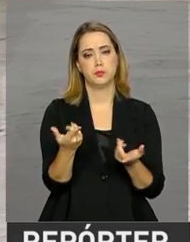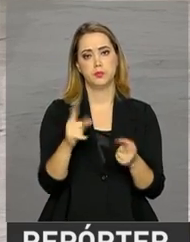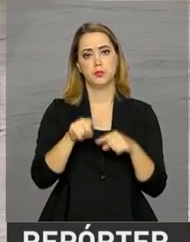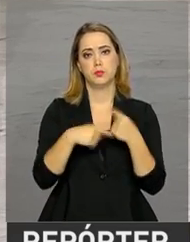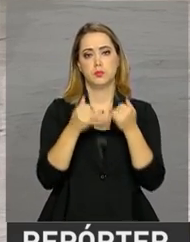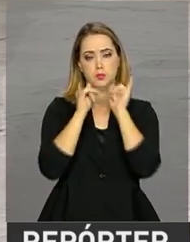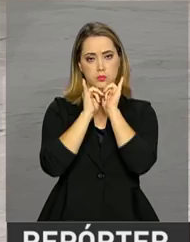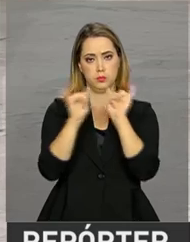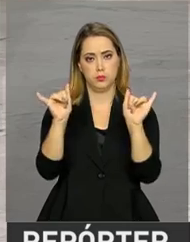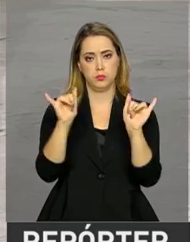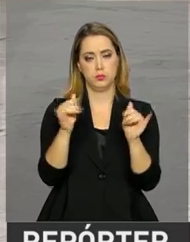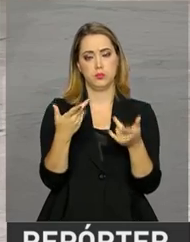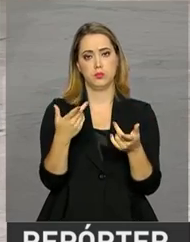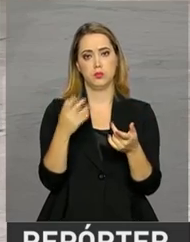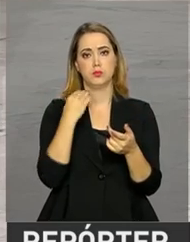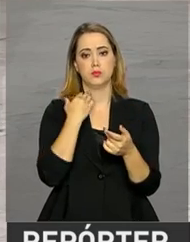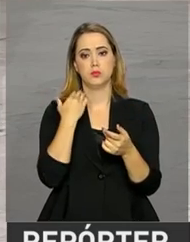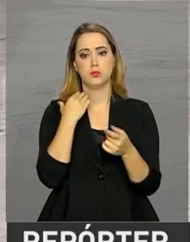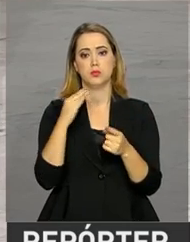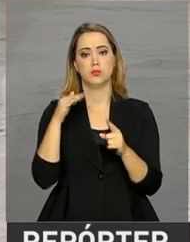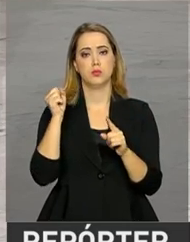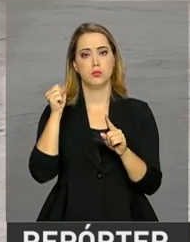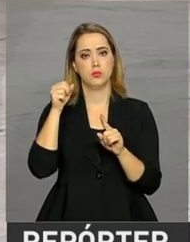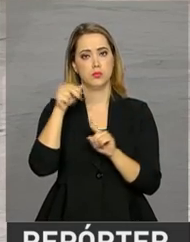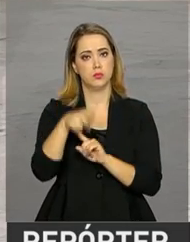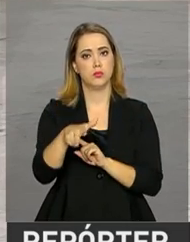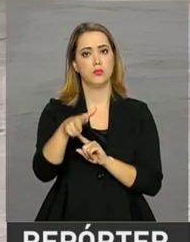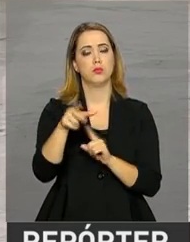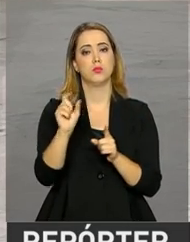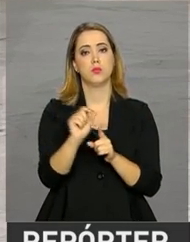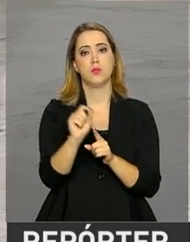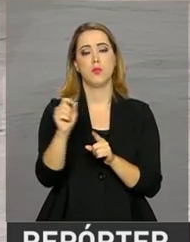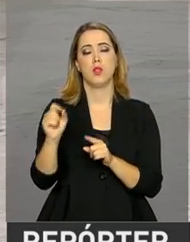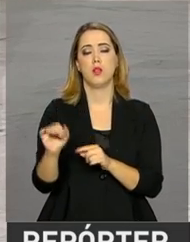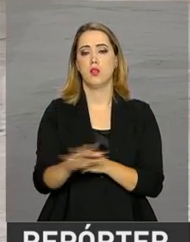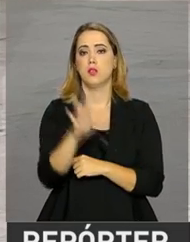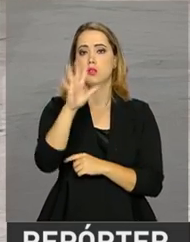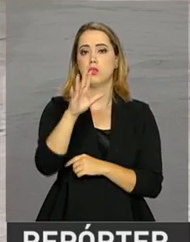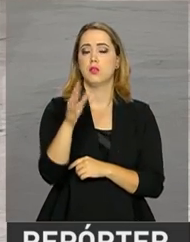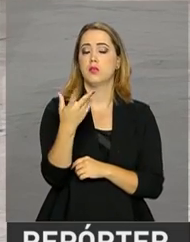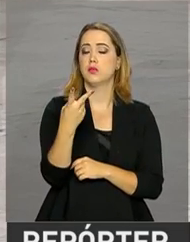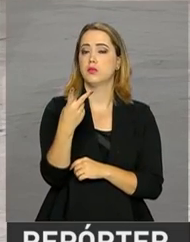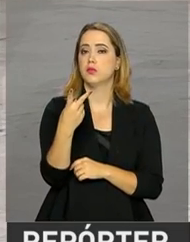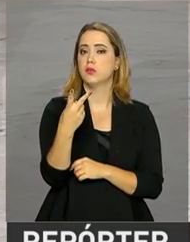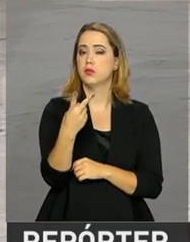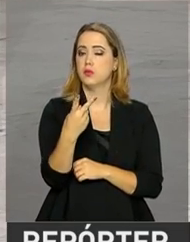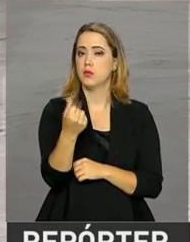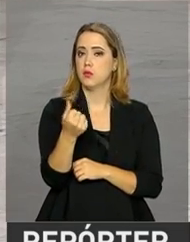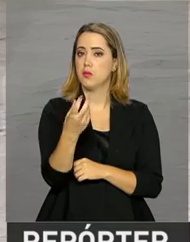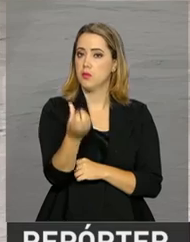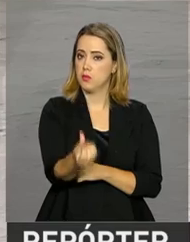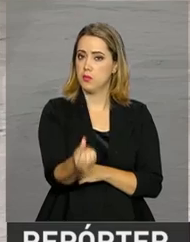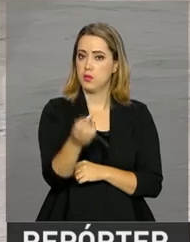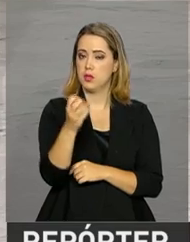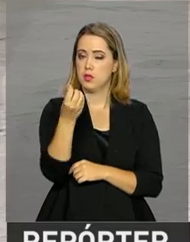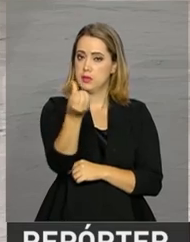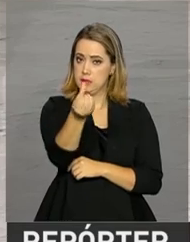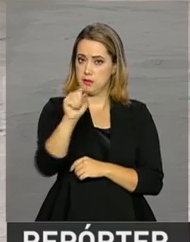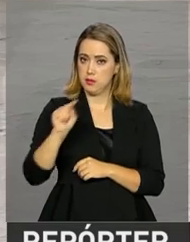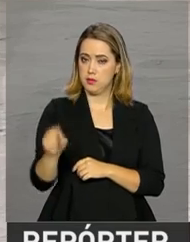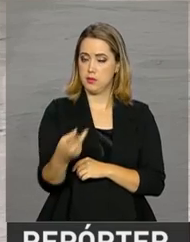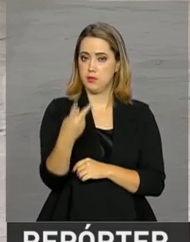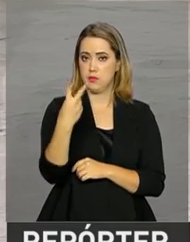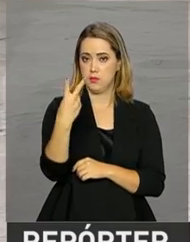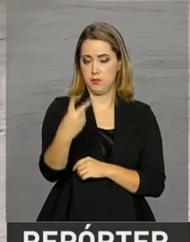de política monetária do Banco Central do Banco Central a inflação oficial fechou 2016 em 6,29 bem abaixo